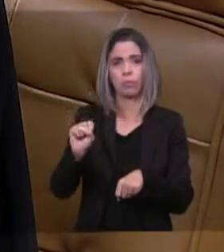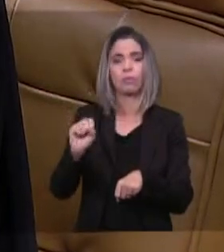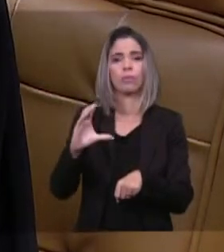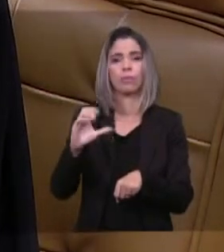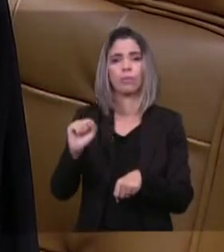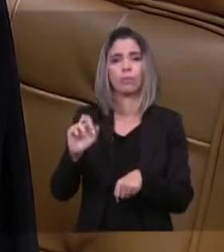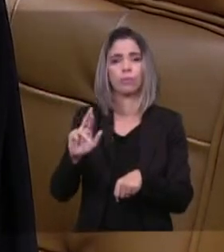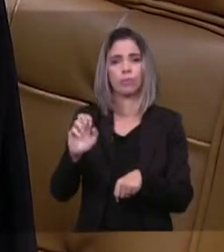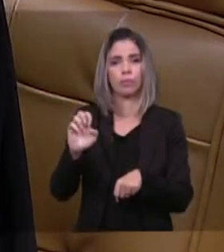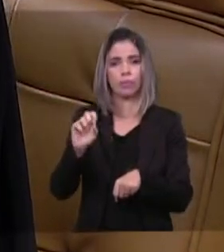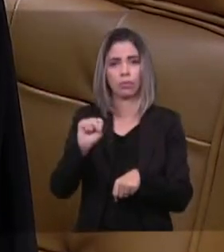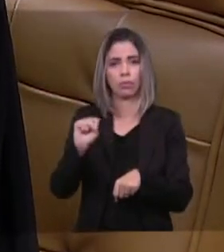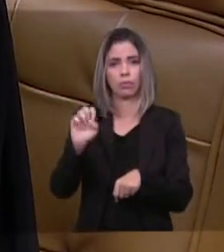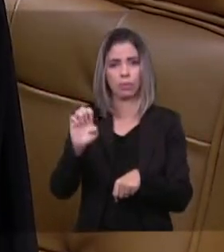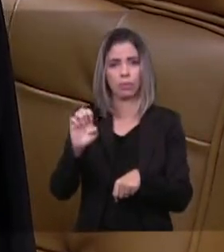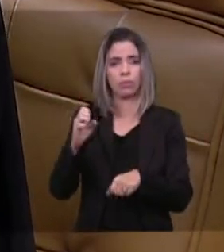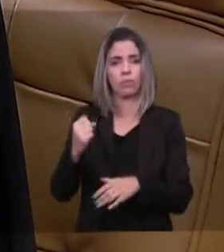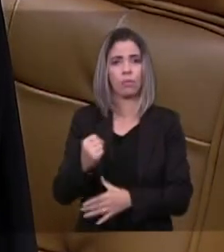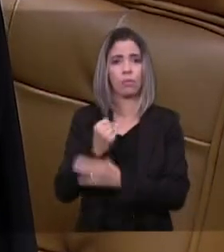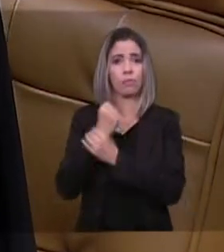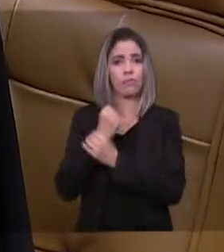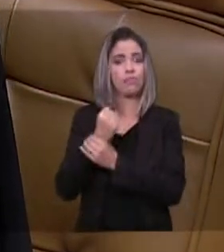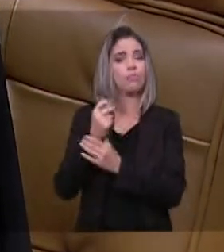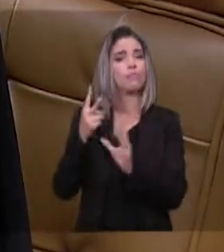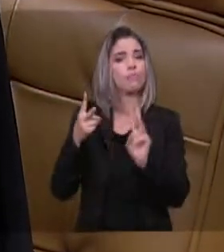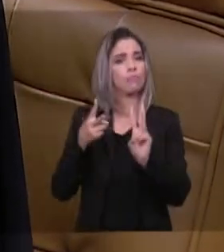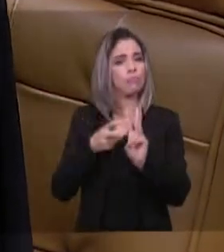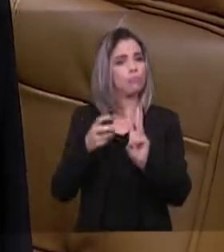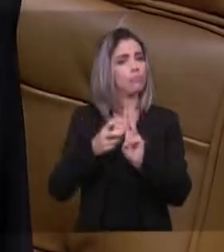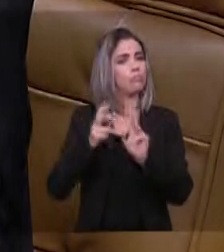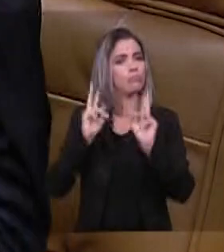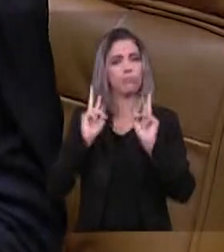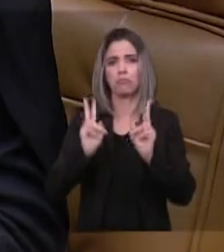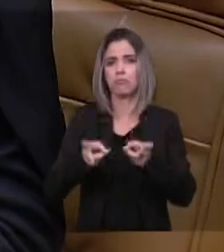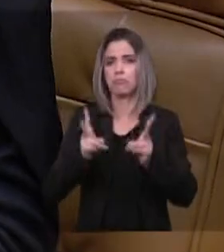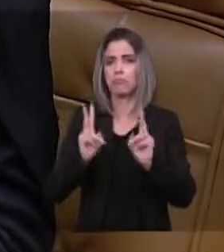garante-se aos índios o direito de continuarem a ser índios.